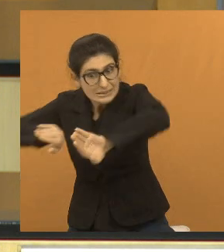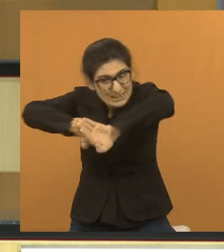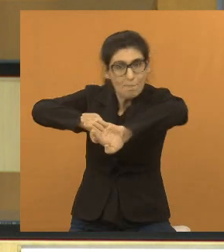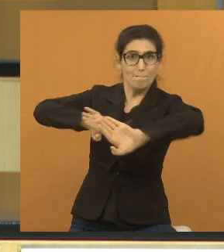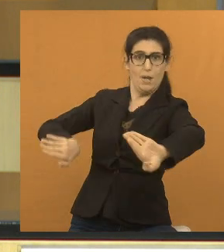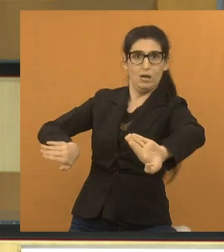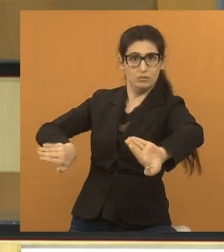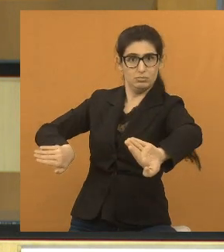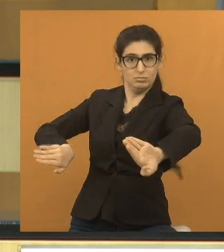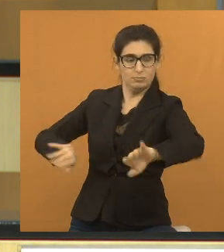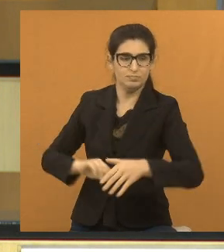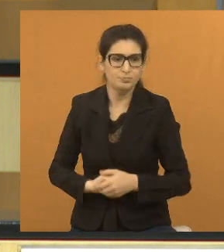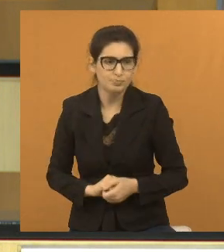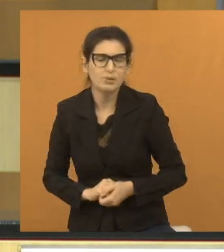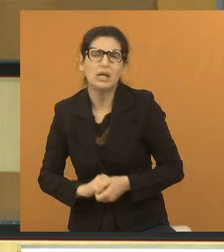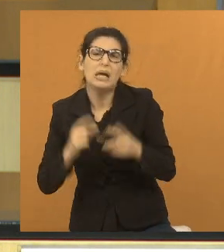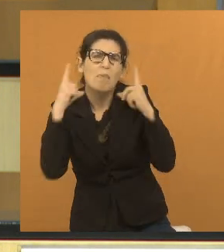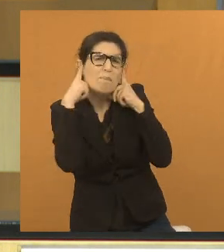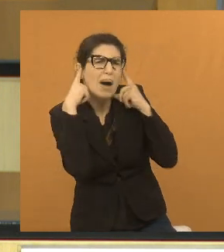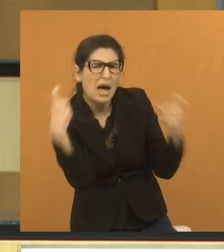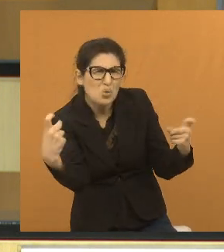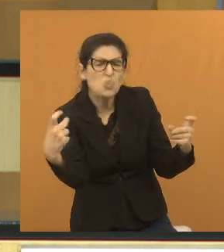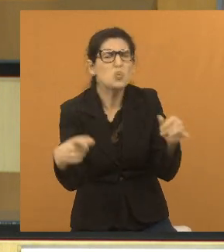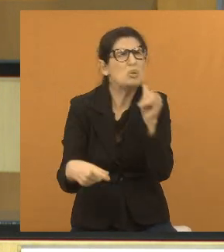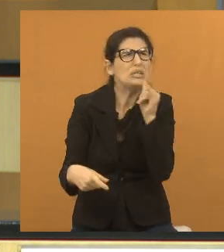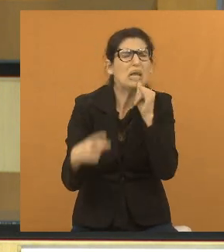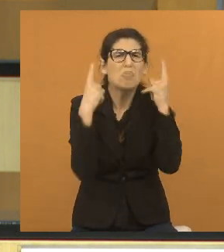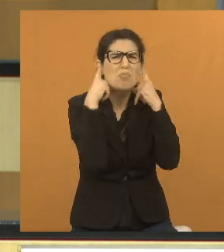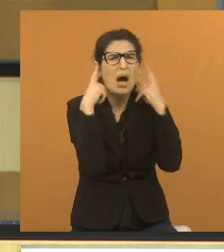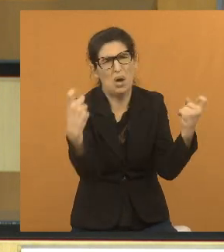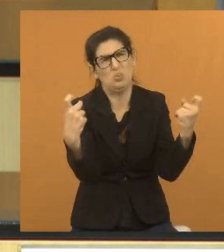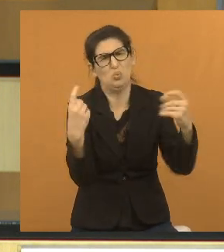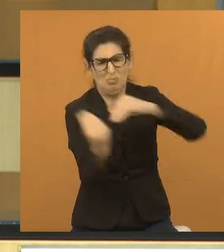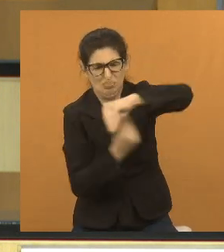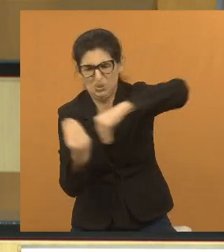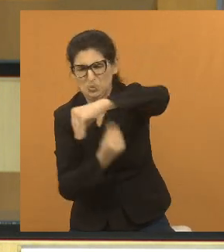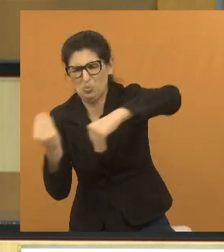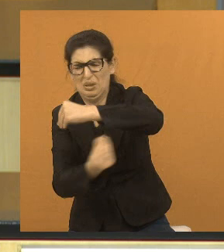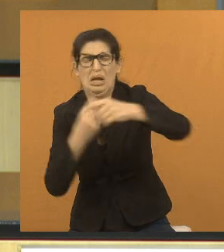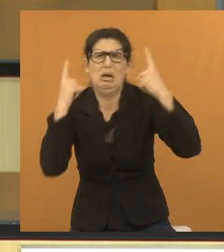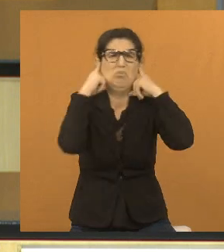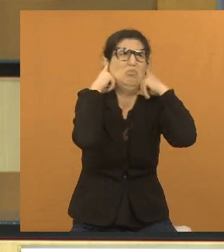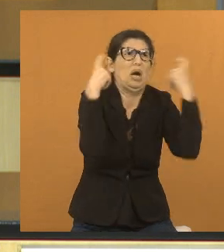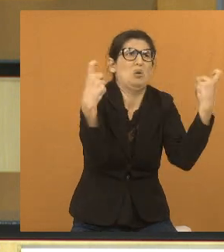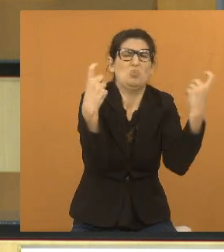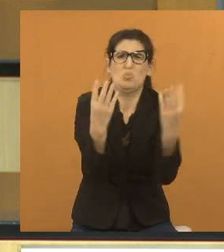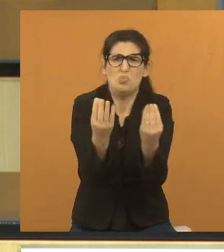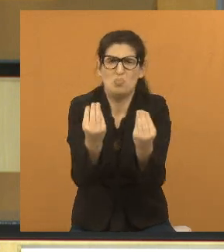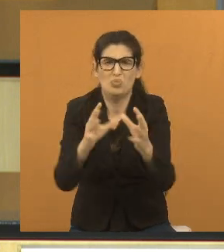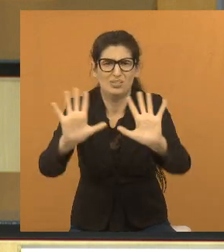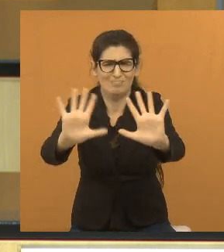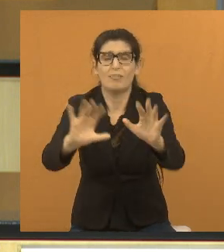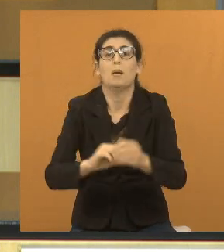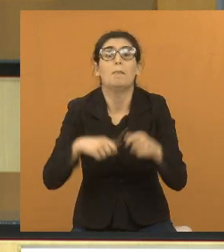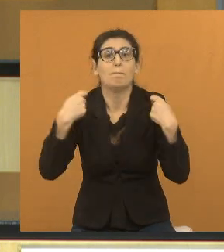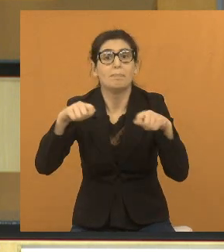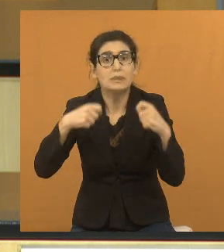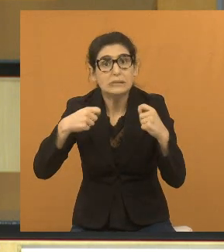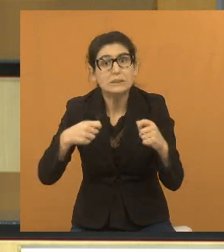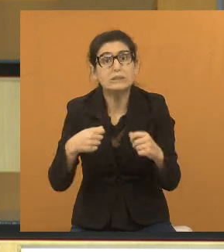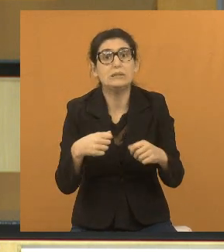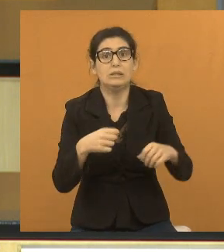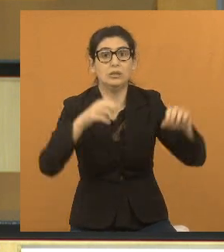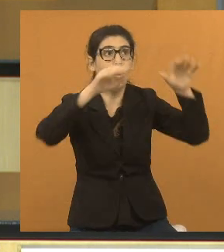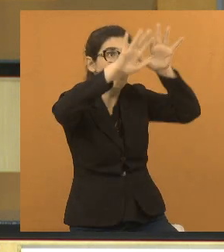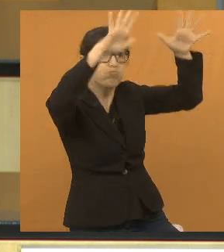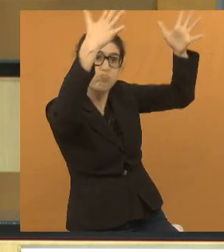atendimento à questão de barulho, a questão... Então, ele teria que fazer tratamento acústico,